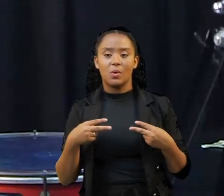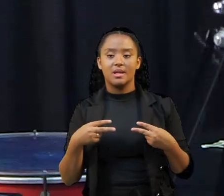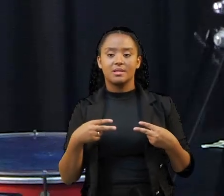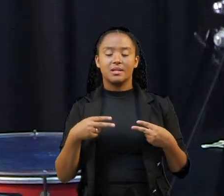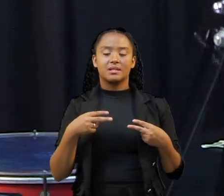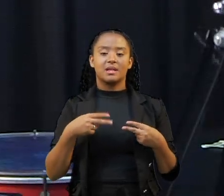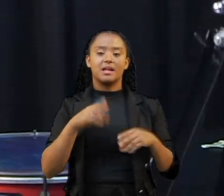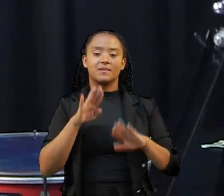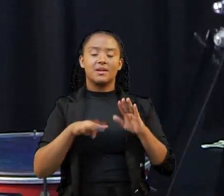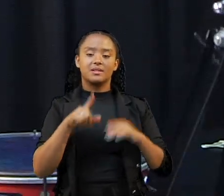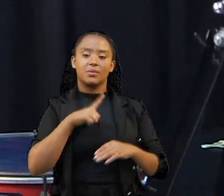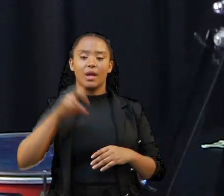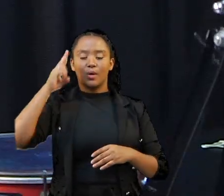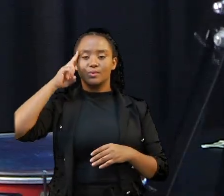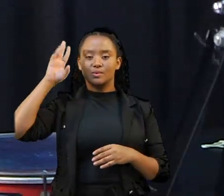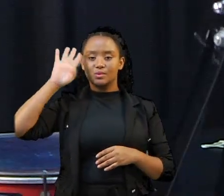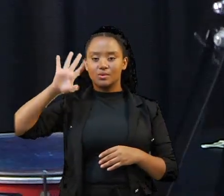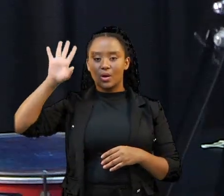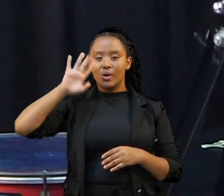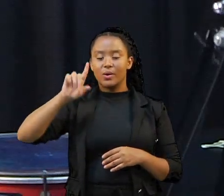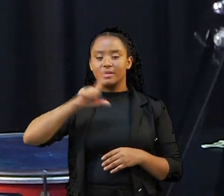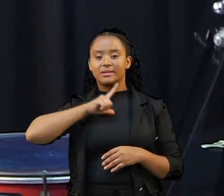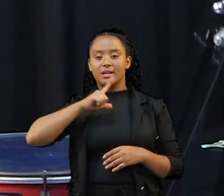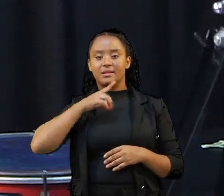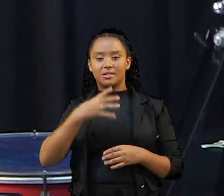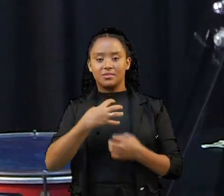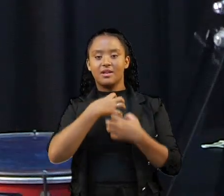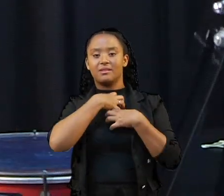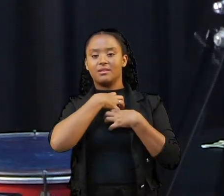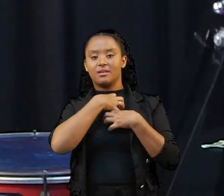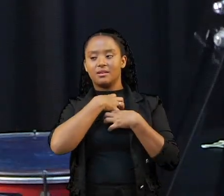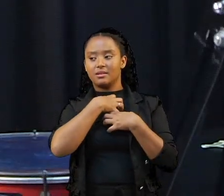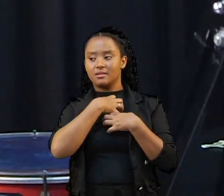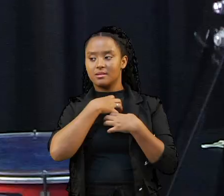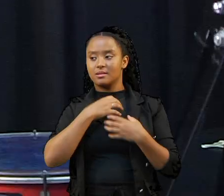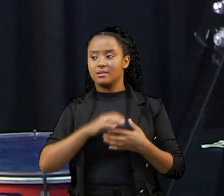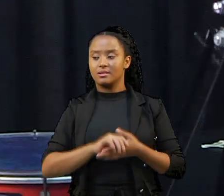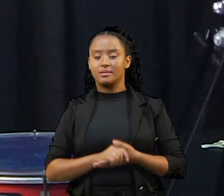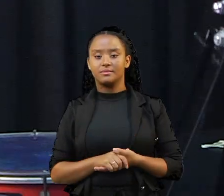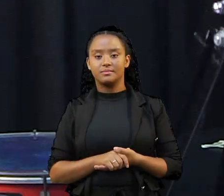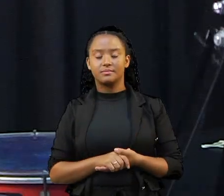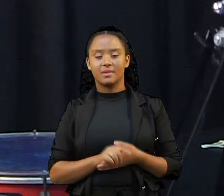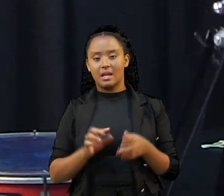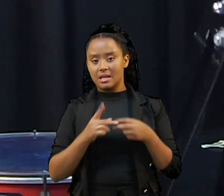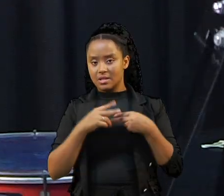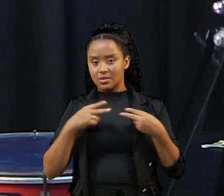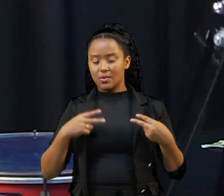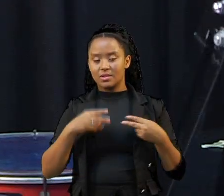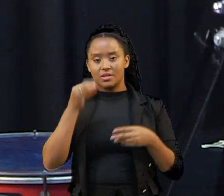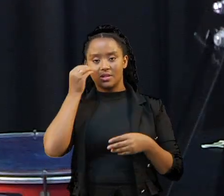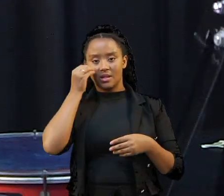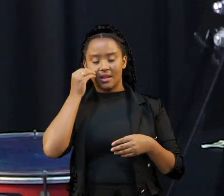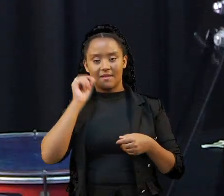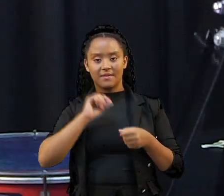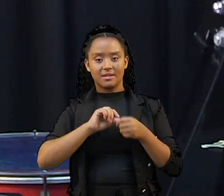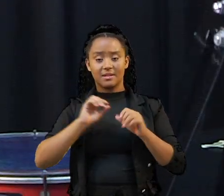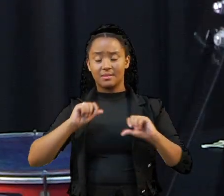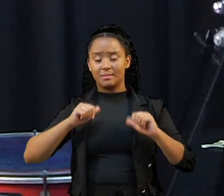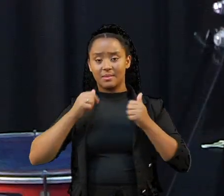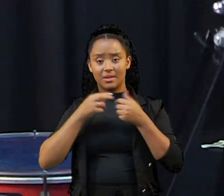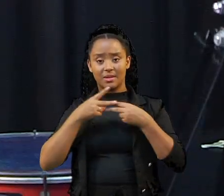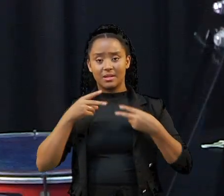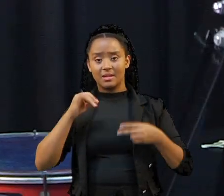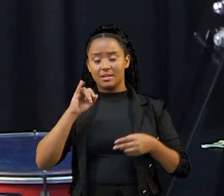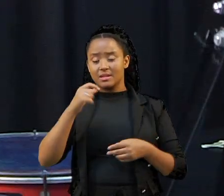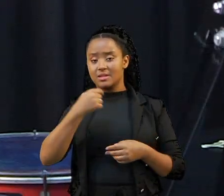assim de sonhos, de previsões, de sentimentos, de coisas assim que eu poderia fazer um melhor proveito se eu